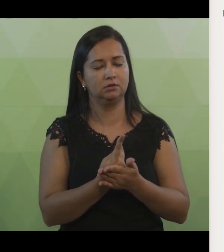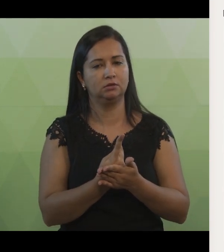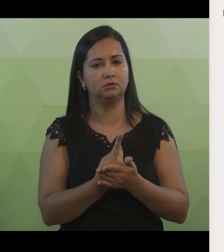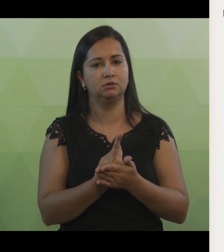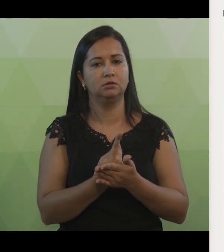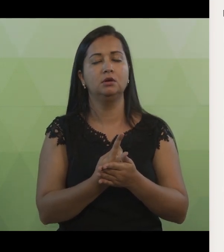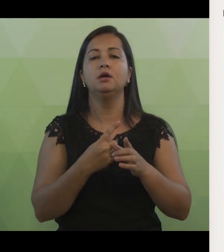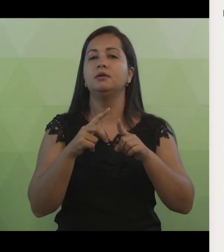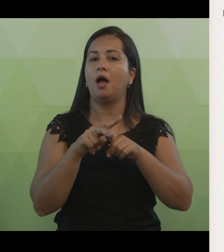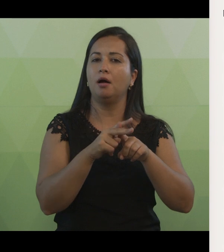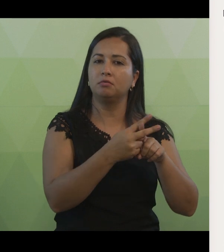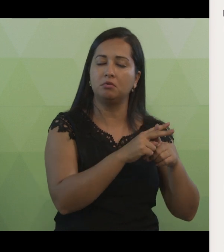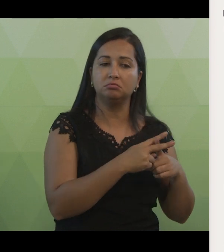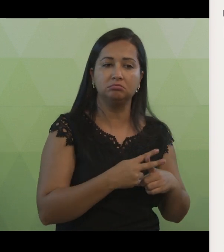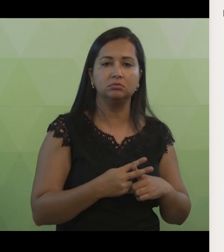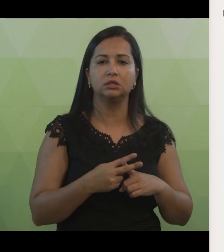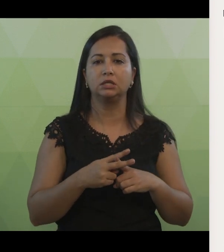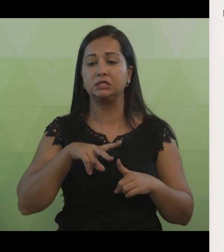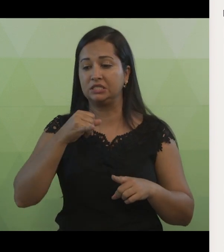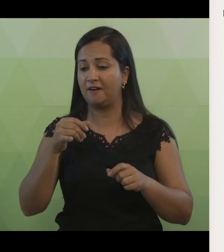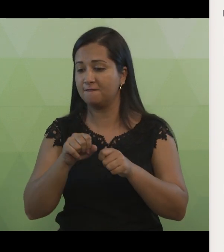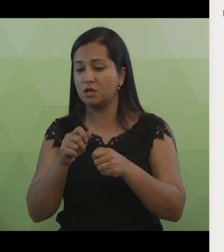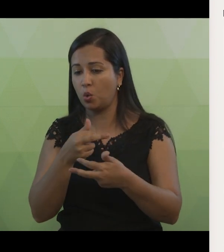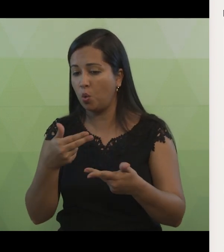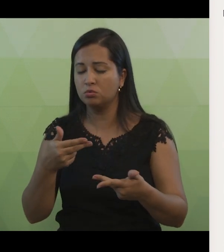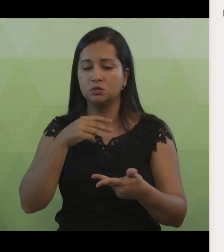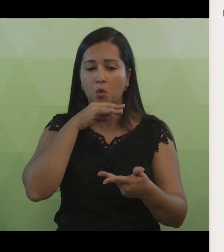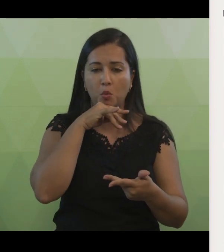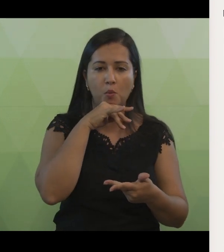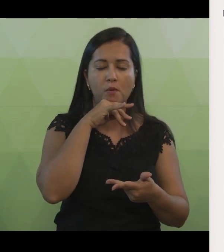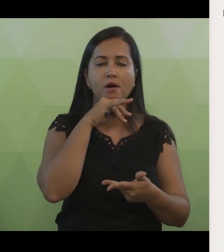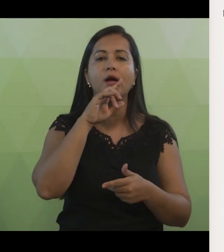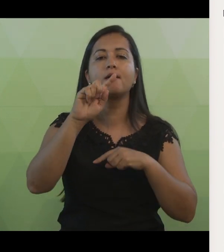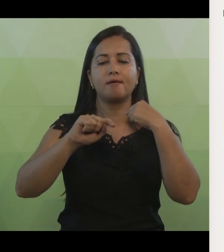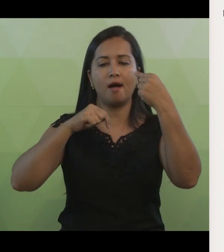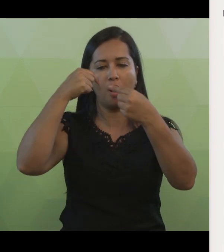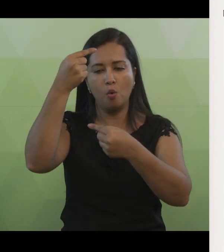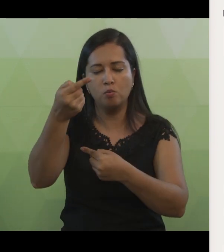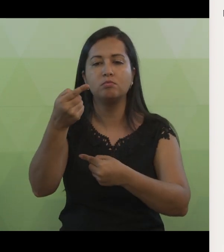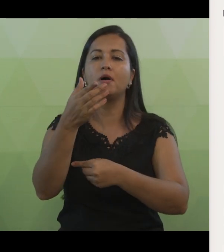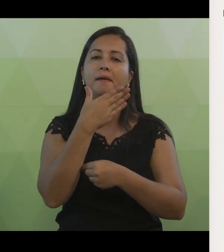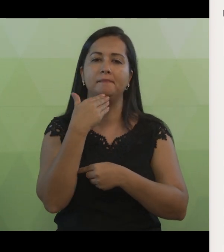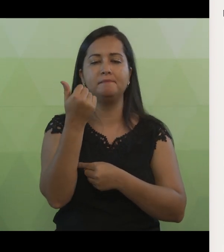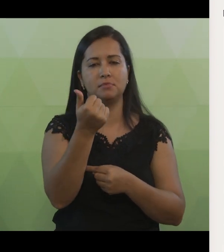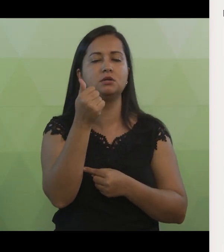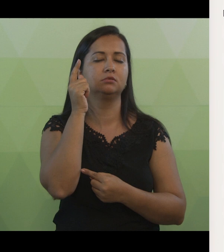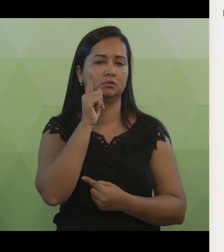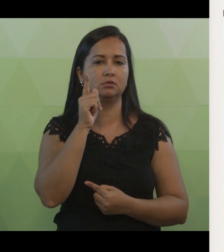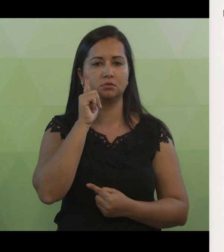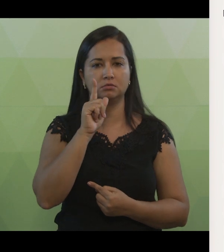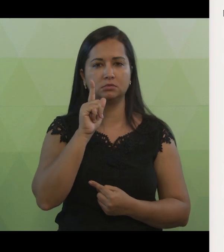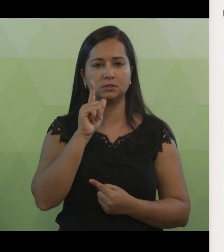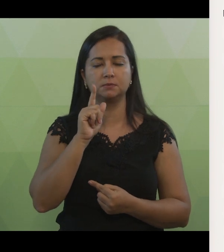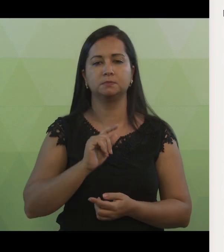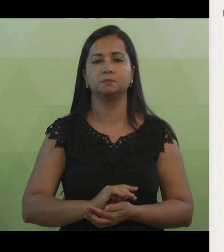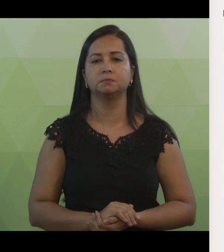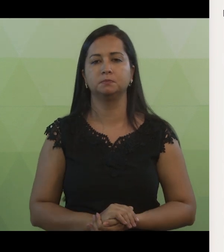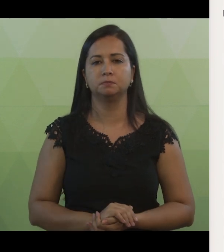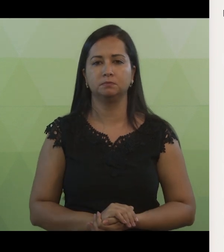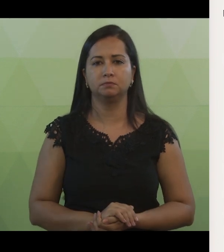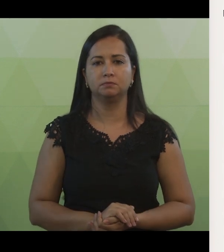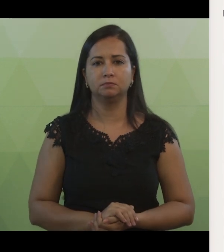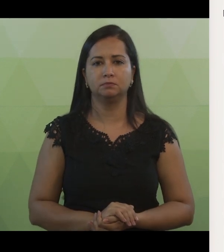foi concedida não foi a correta, uma próxima vai poder ajudar a definir de uma melhor forma para fazer aquele